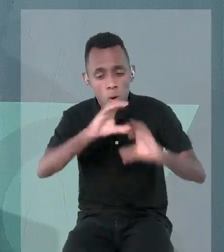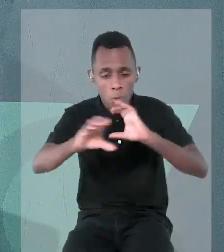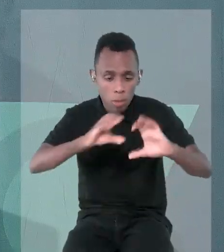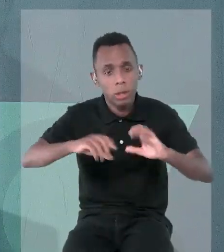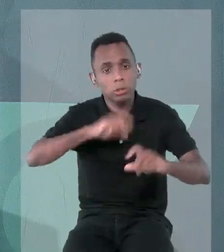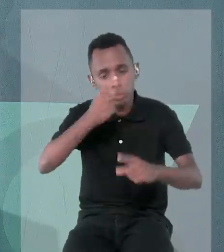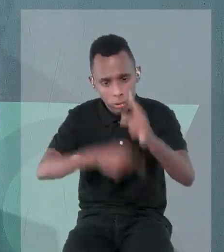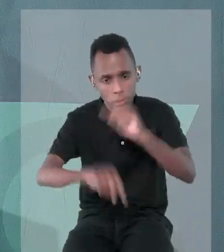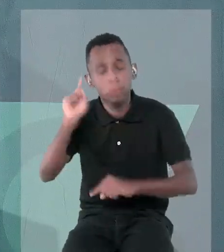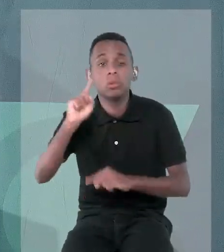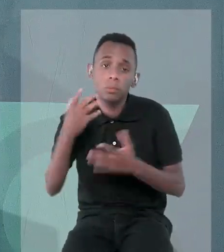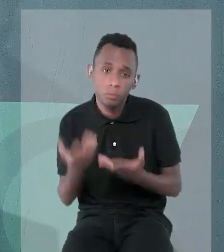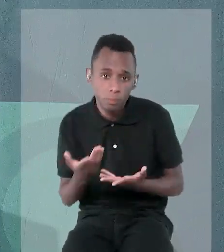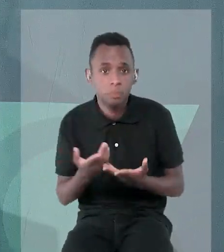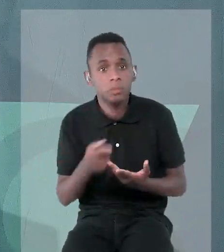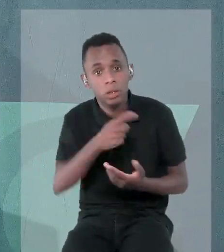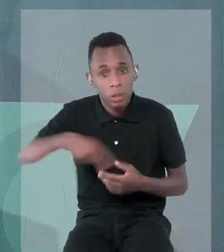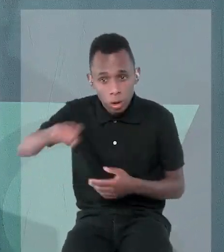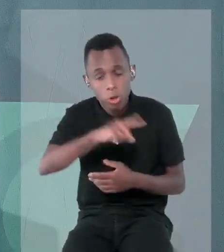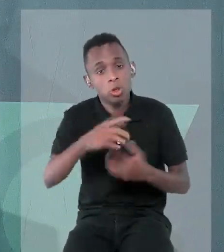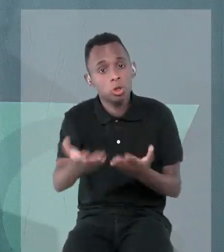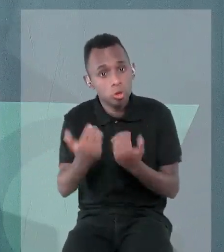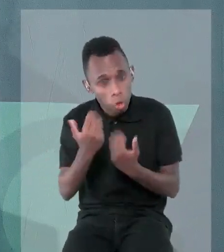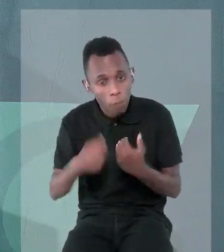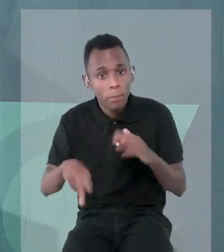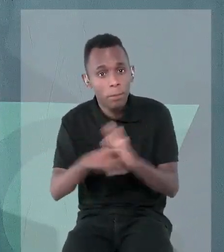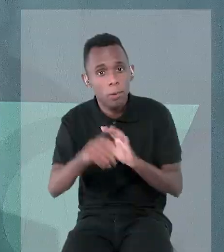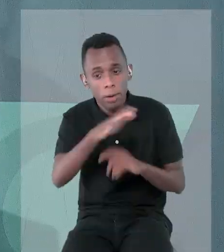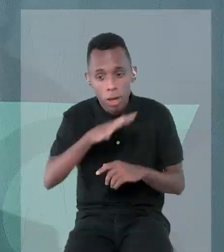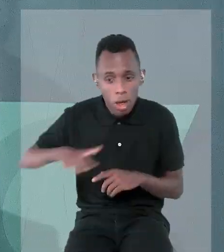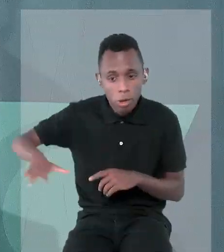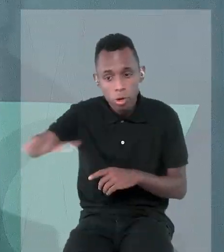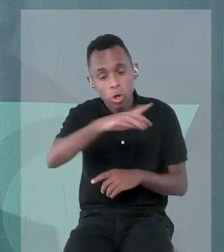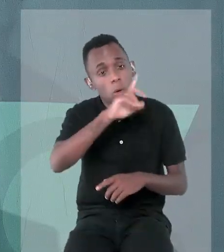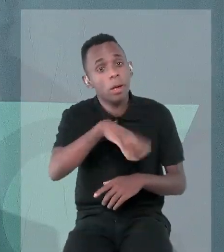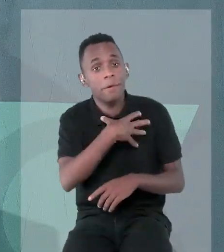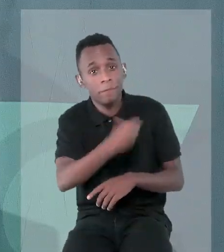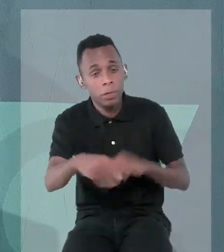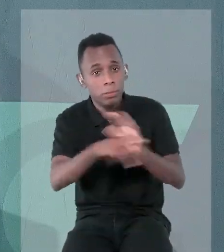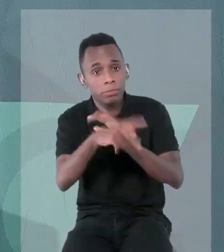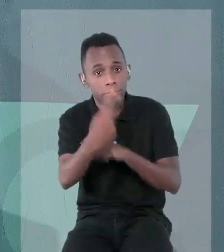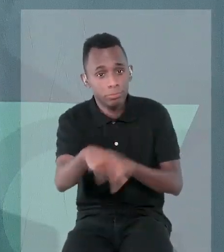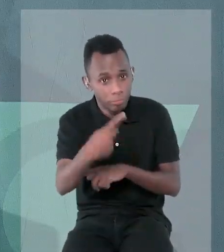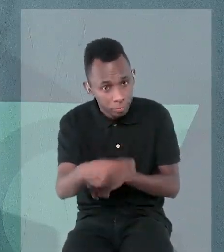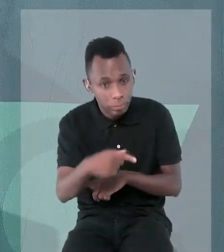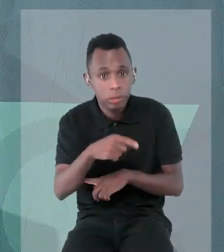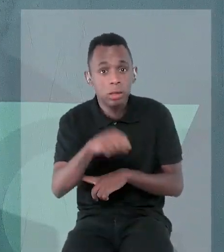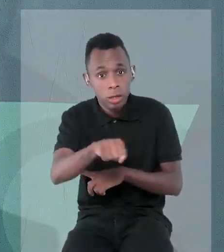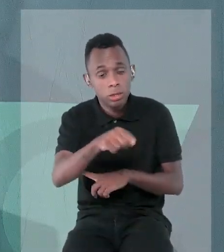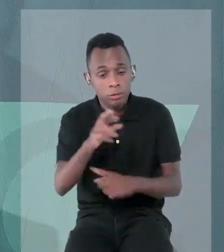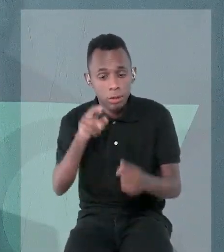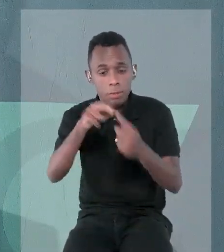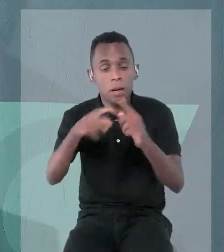comunicadores dessa transformação. Eles são os jovens da região, eles são os filhos desses produtores rurais que estão engajados nessa transformação, eles vão